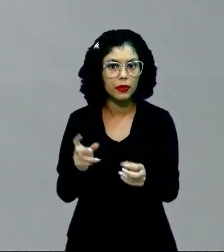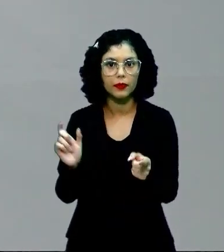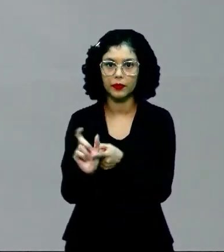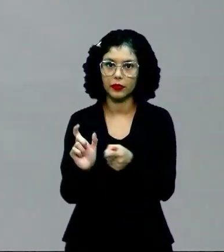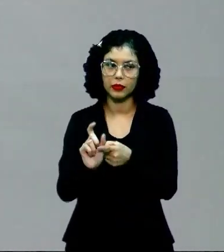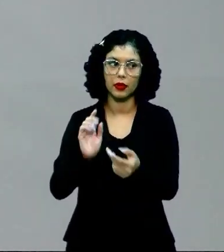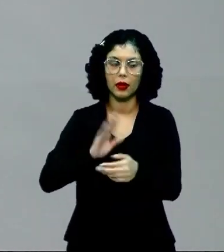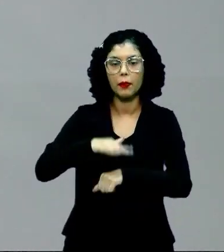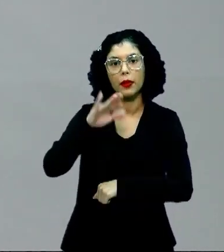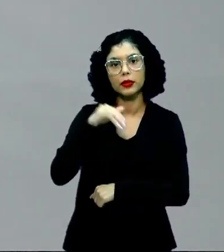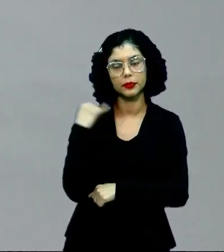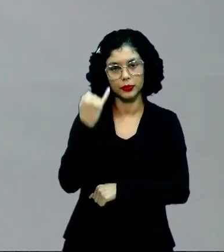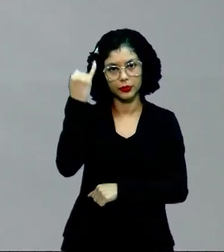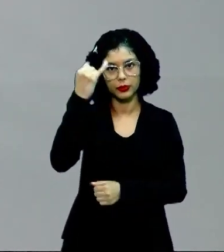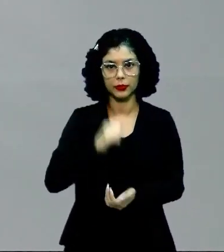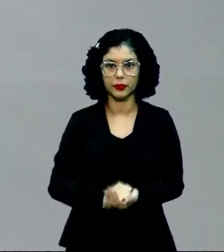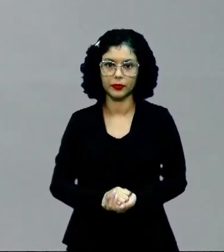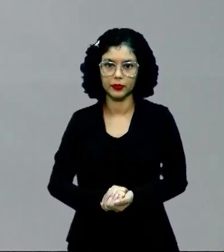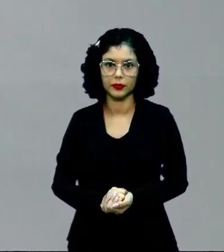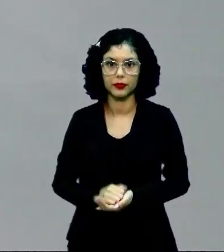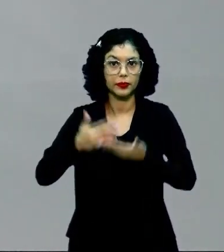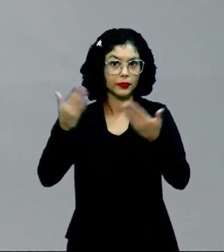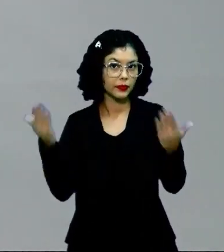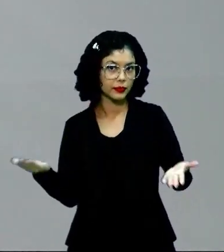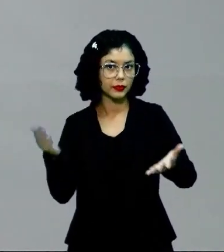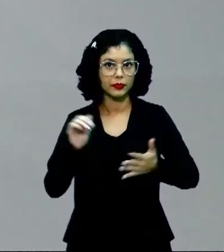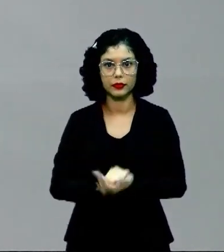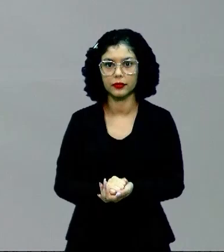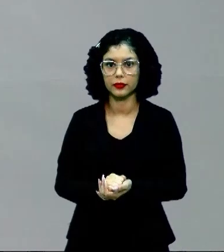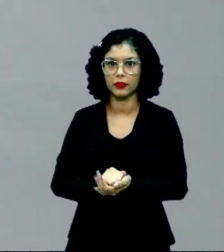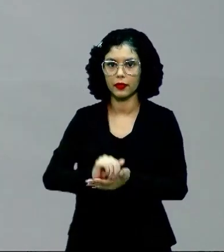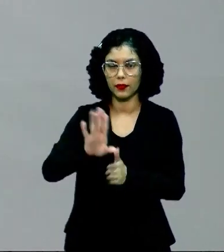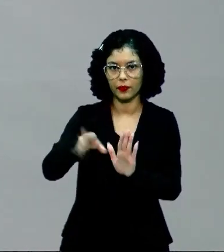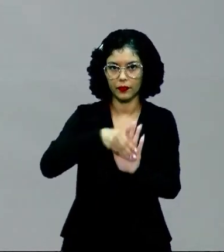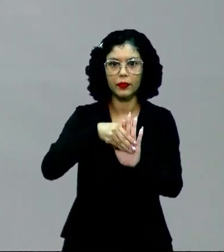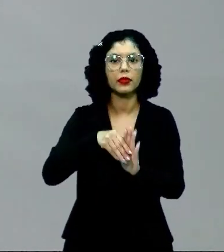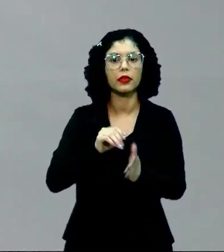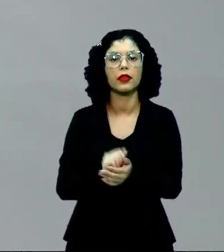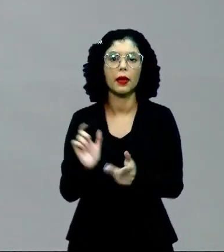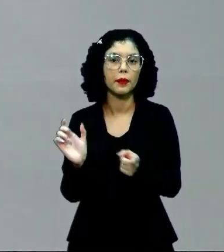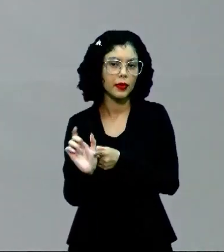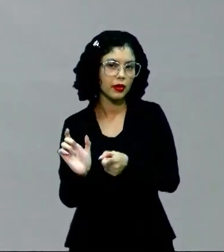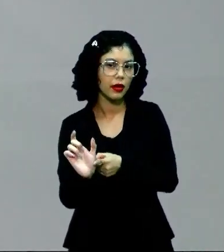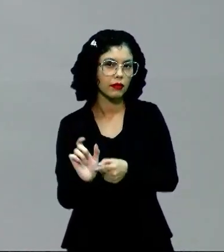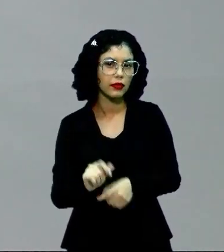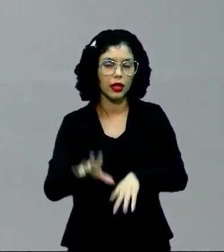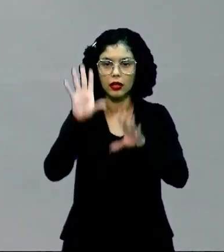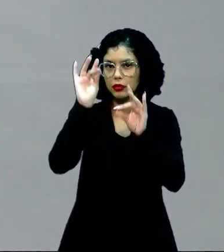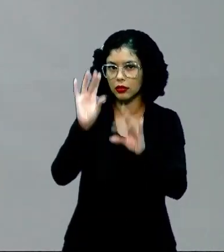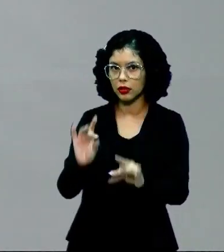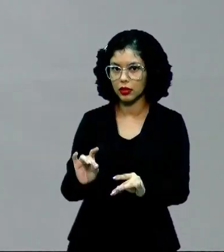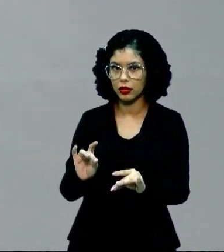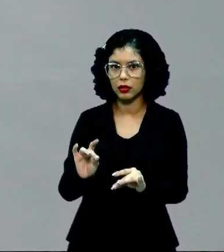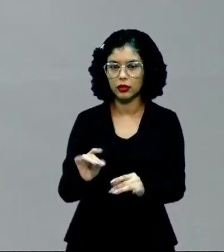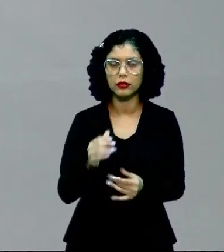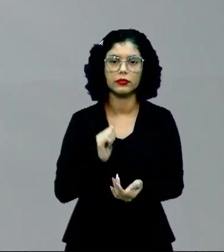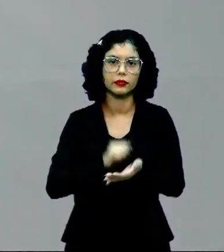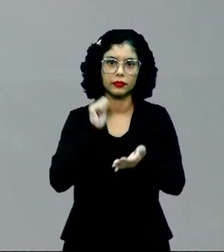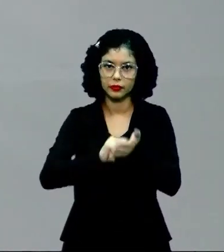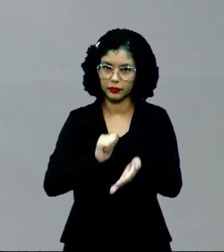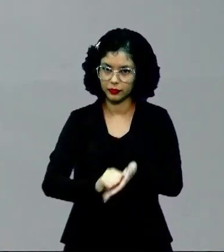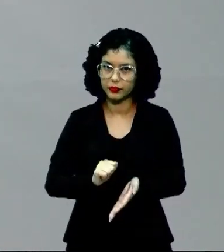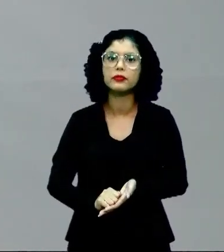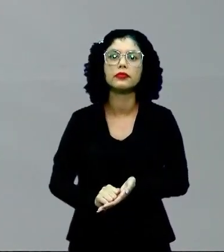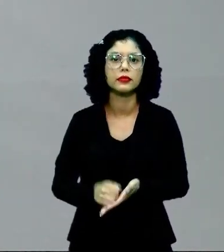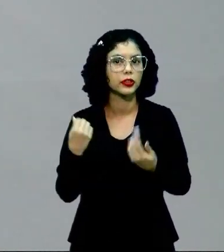palavra mais importante. Então, você já tinha que colocar essa palavra aí em destaque lá no seu rascunho, dizer,